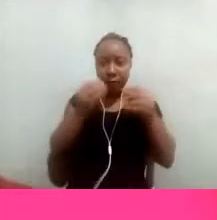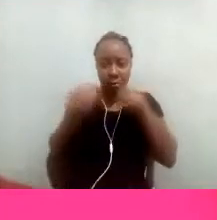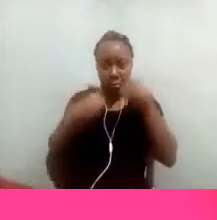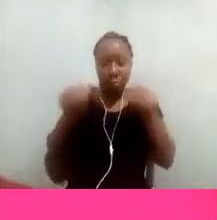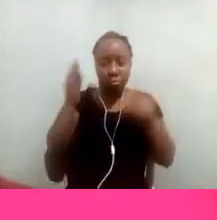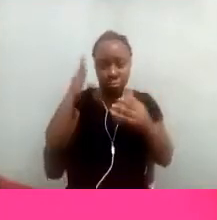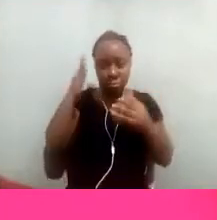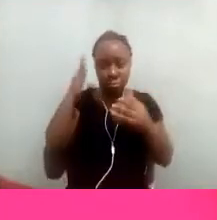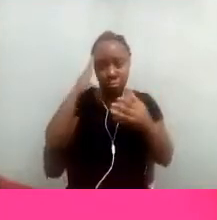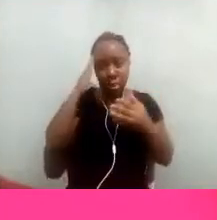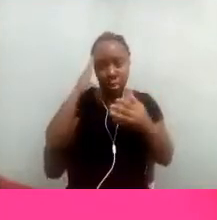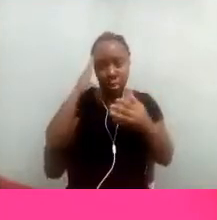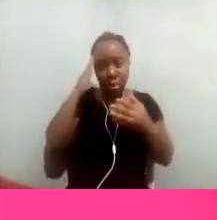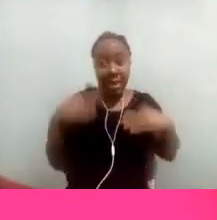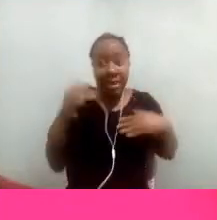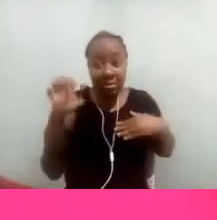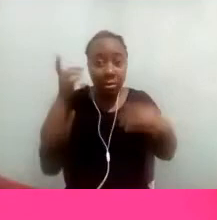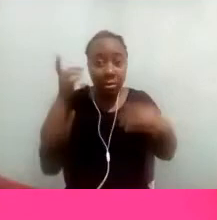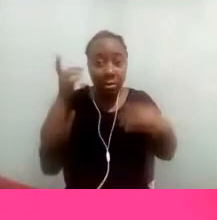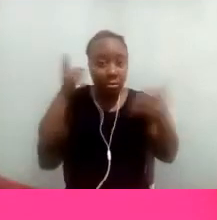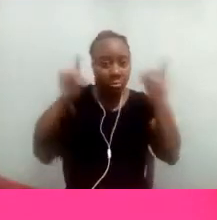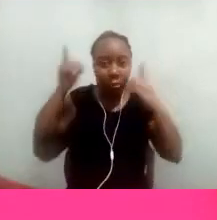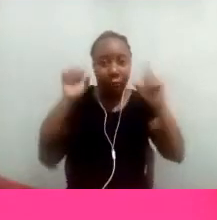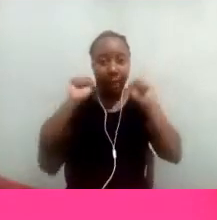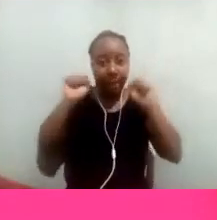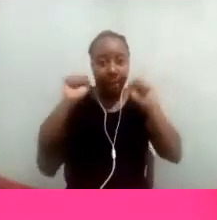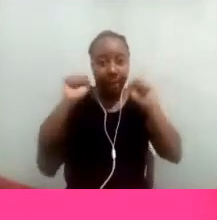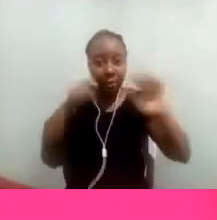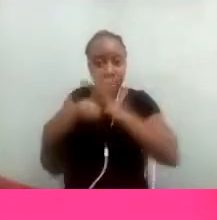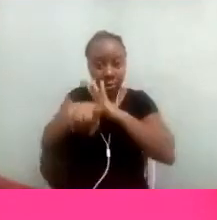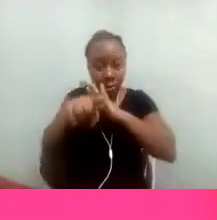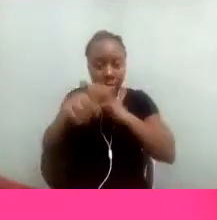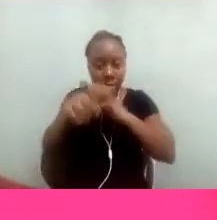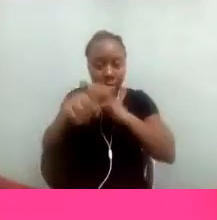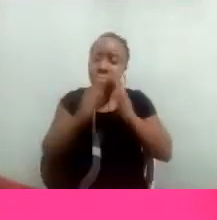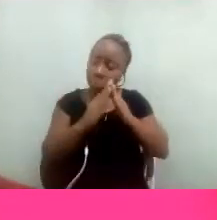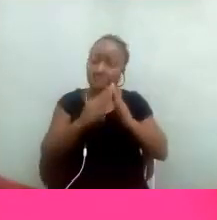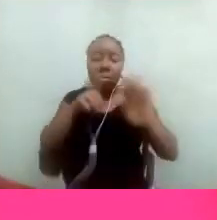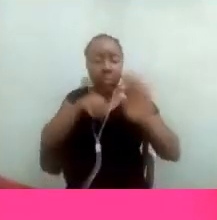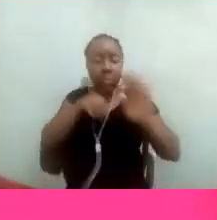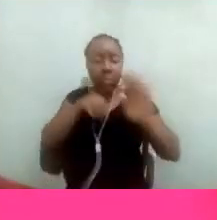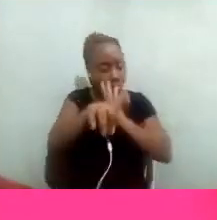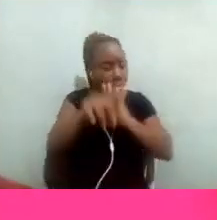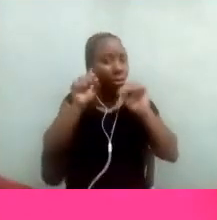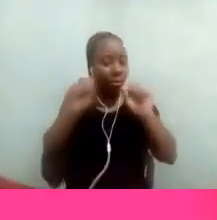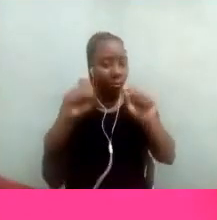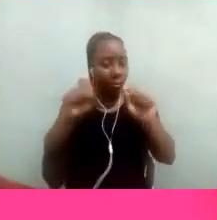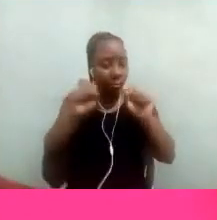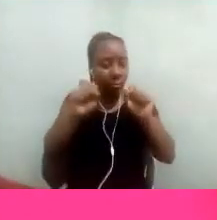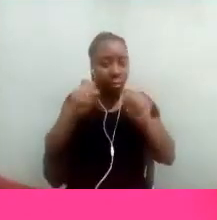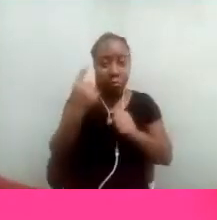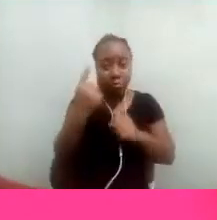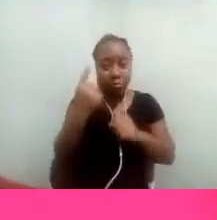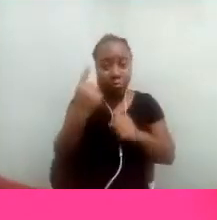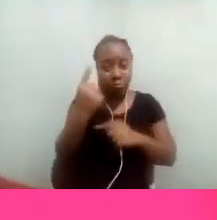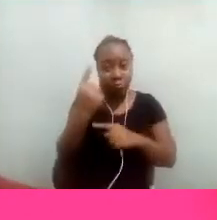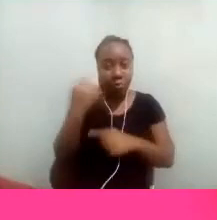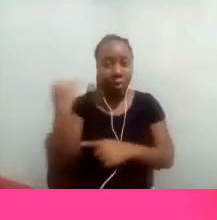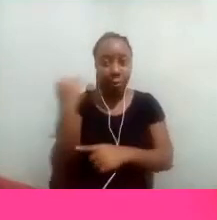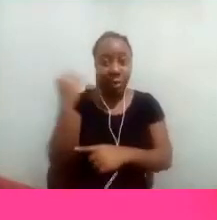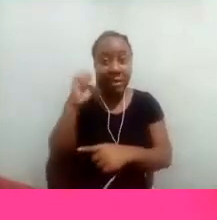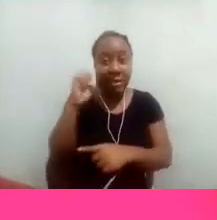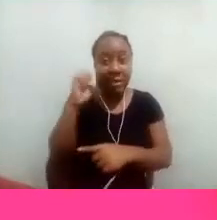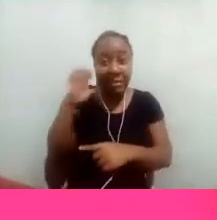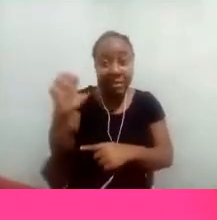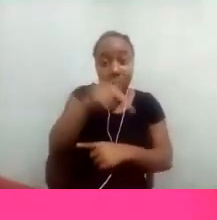tiver dúvidas, podem perguntar, peço que perguntem. Uma coisa importante, caso tenha professores aí